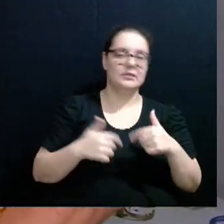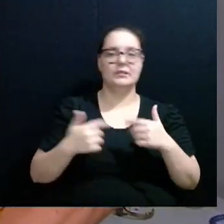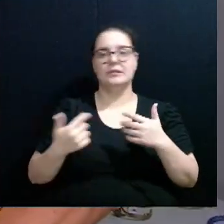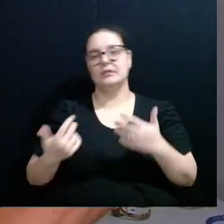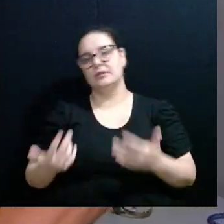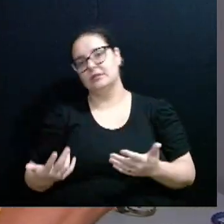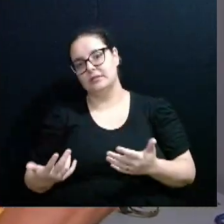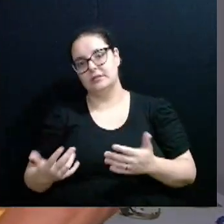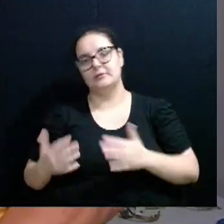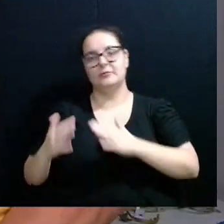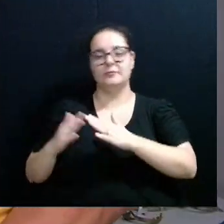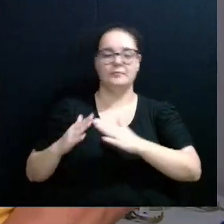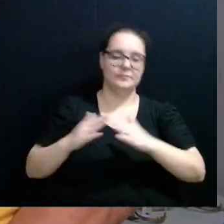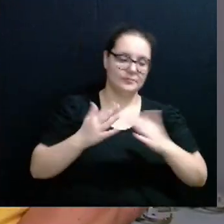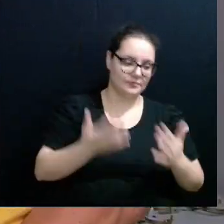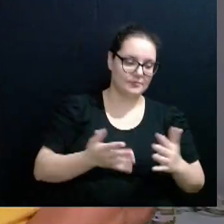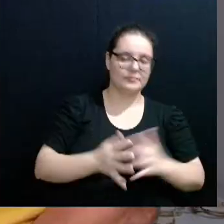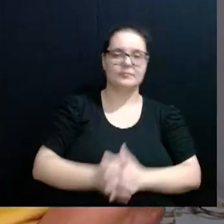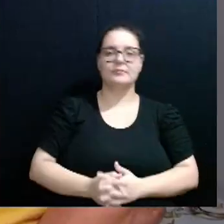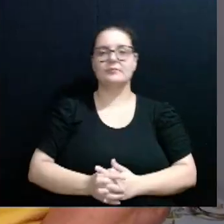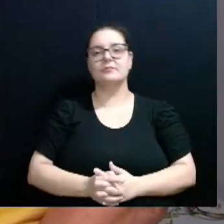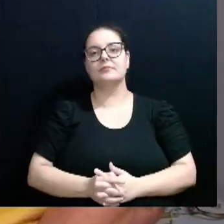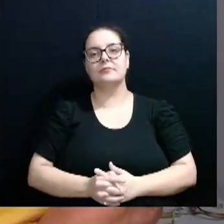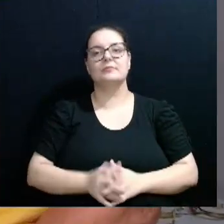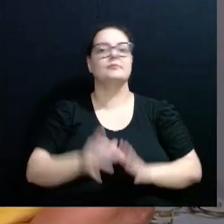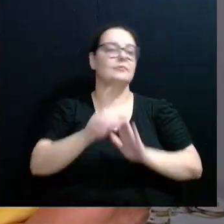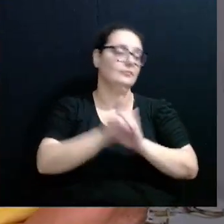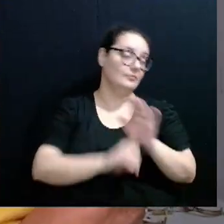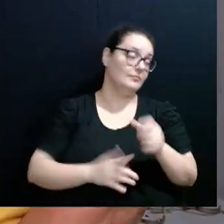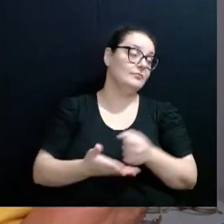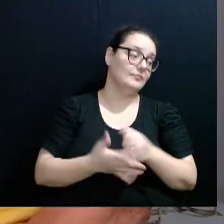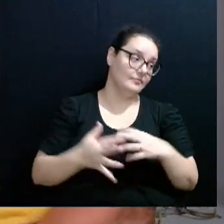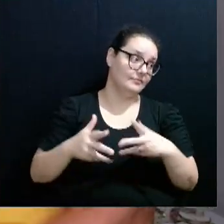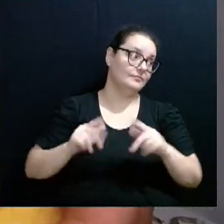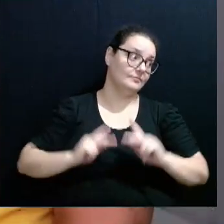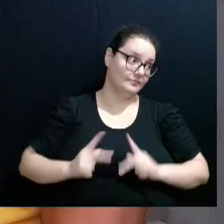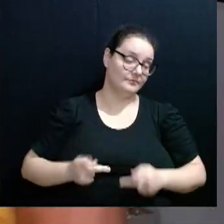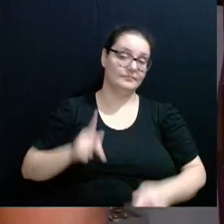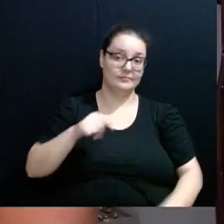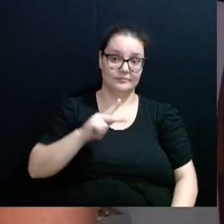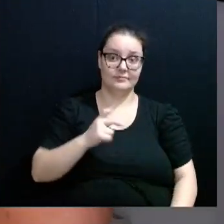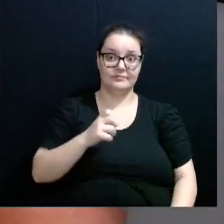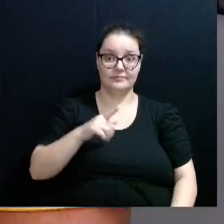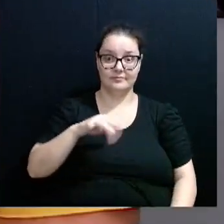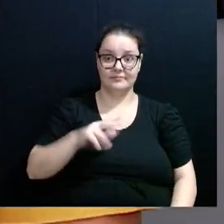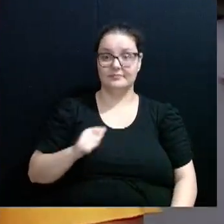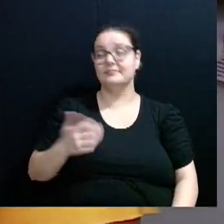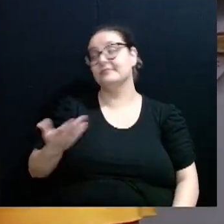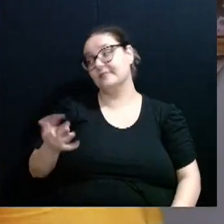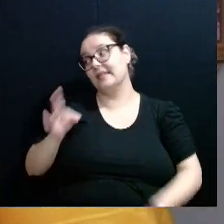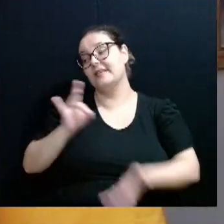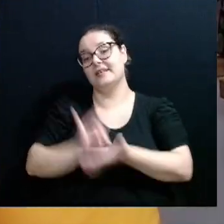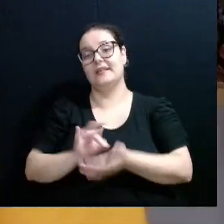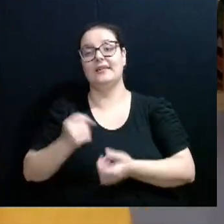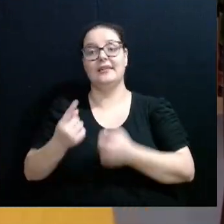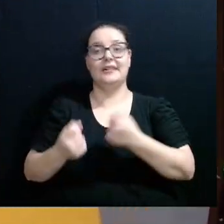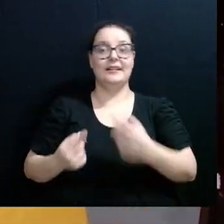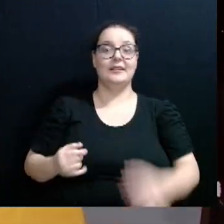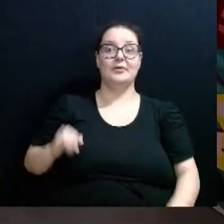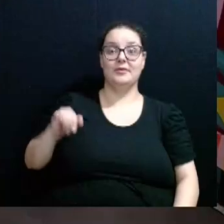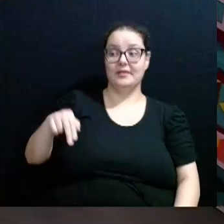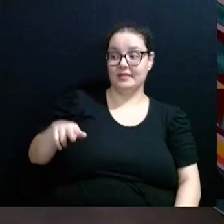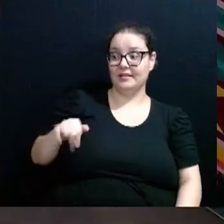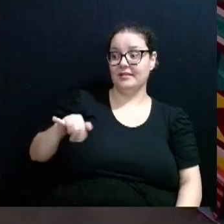tudo, digamos que dos direitos básicos de todo ser humano, né, Helena? Verdade. Quem sabe uma das nossas inquilinas querem se tornar